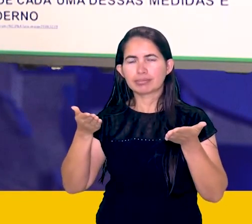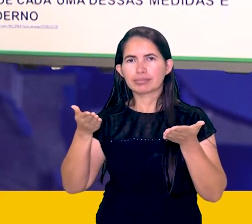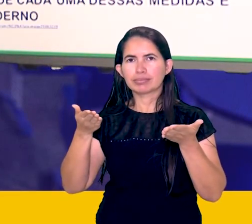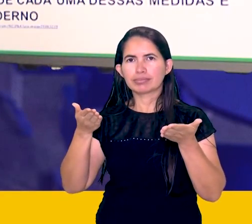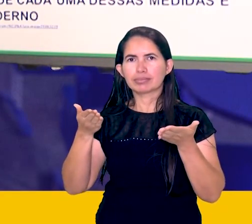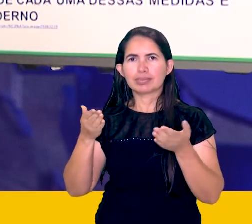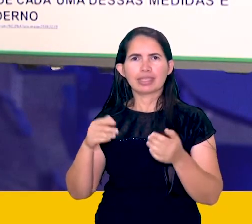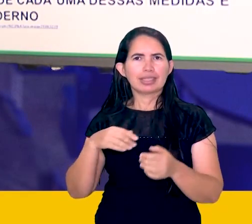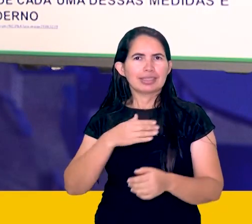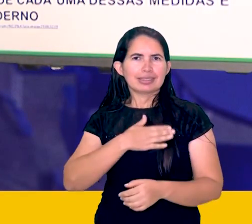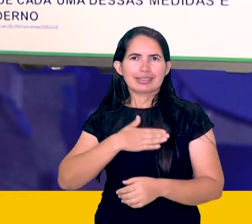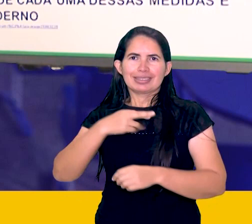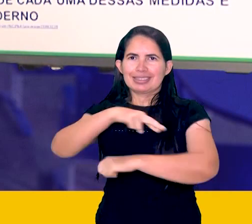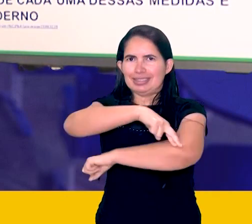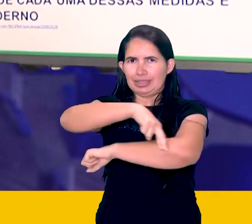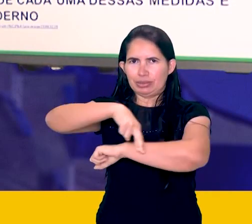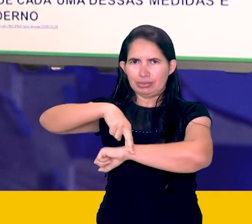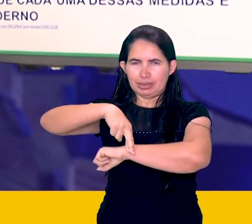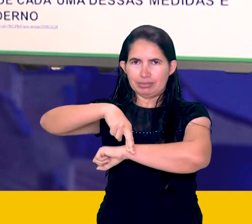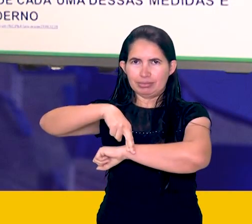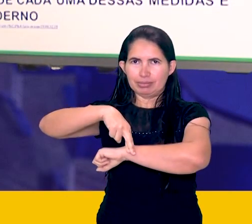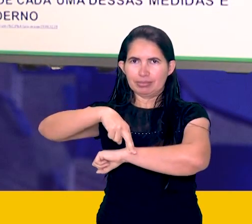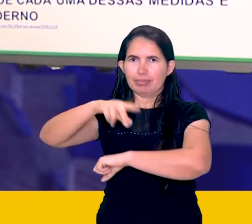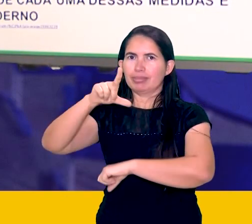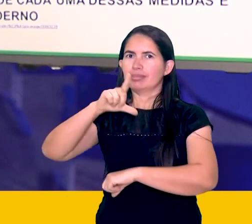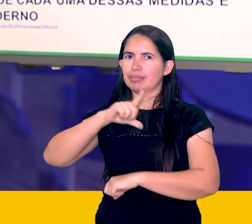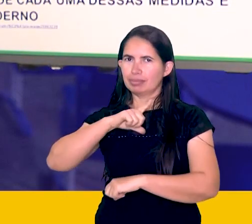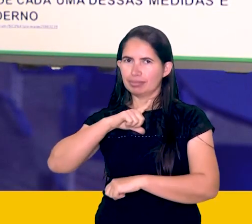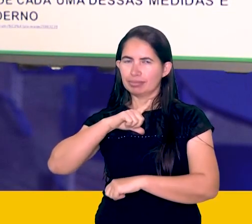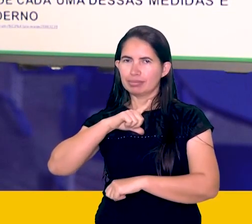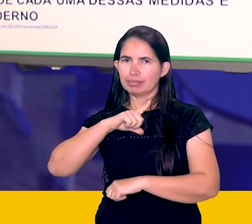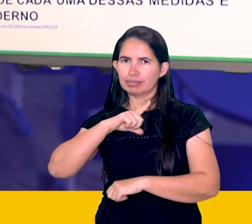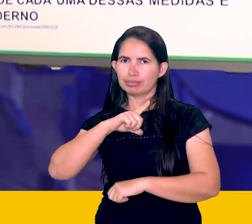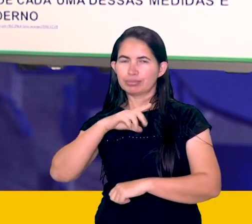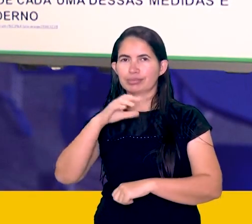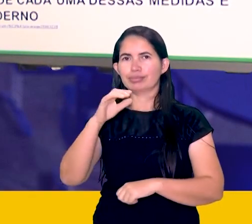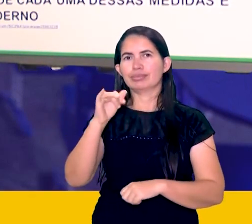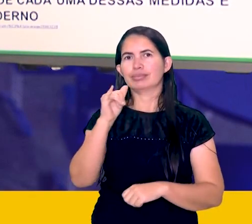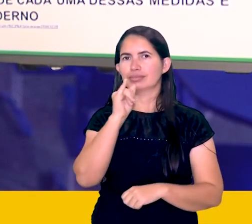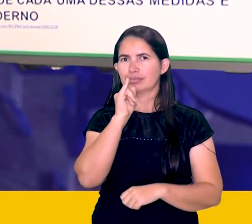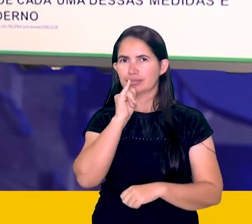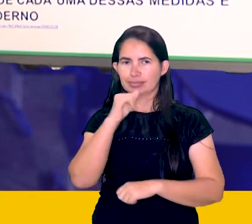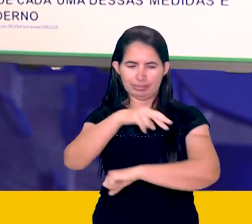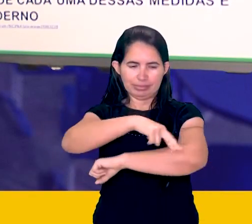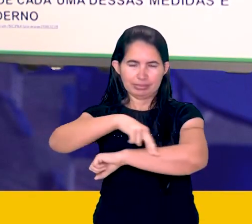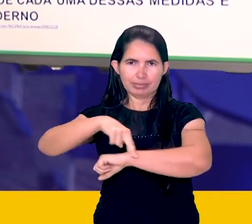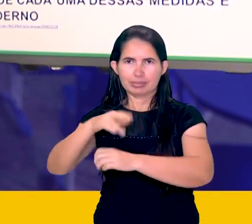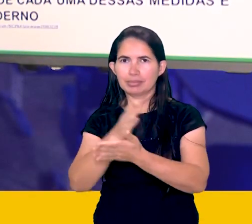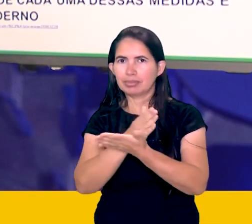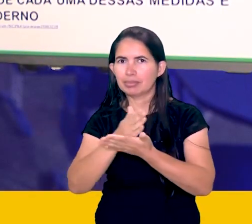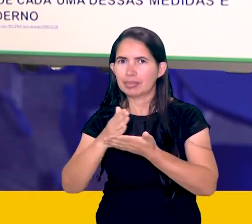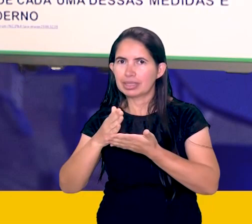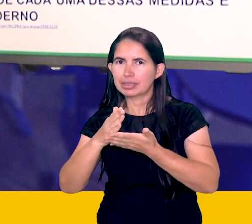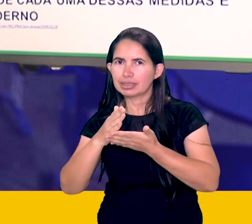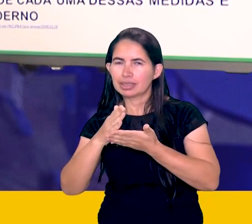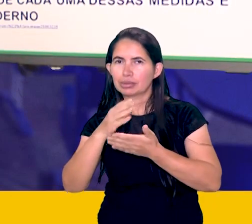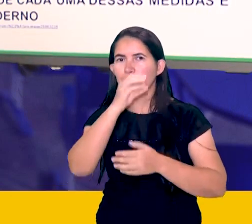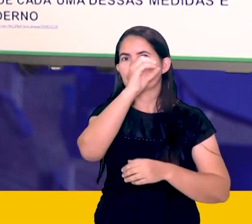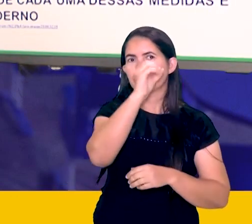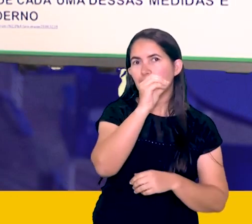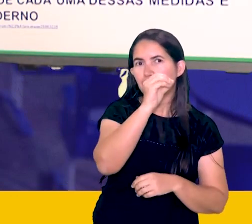A nossa tão querida régua, não é? Que existe uma dica muito importante. A régua, ela começa aqui da pontinha,